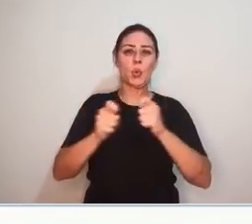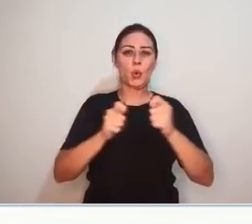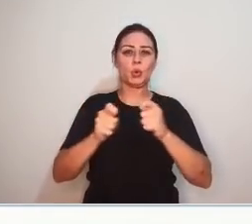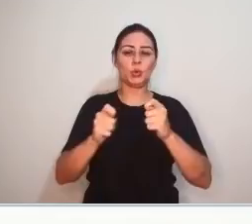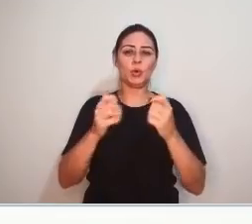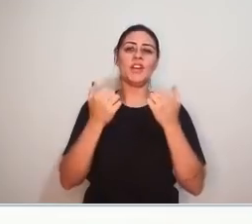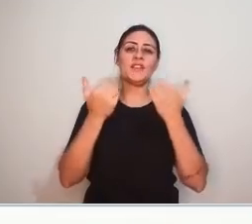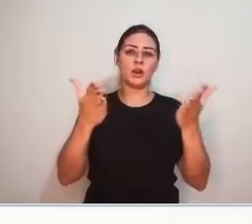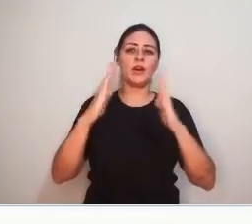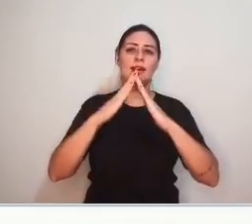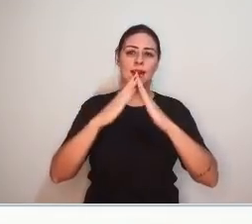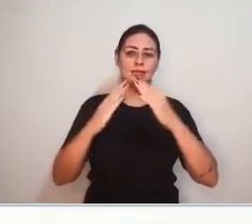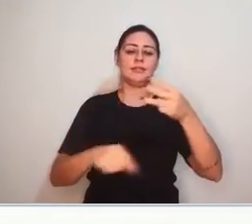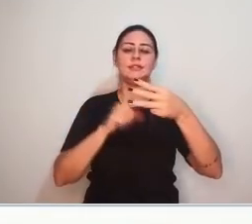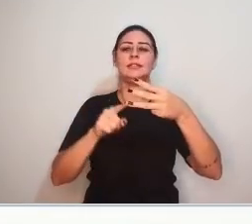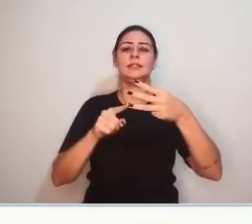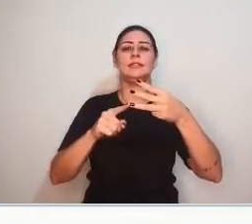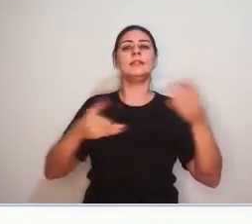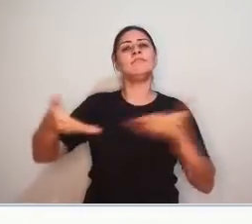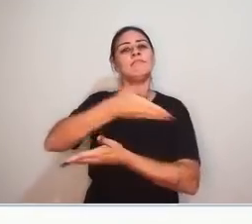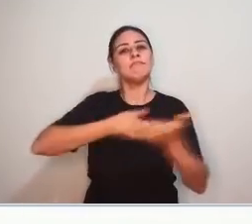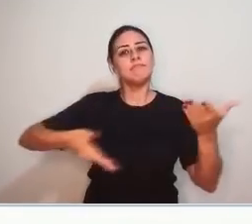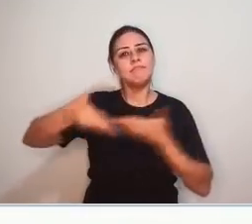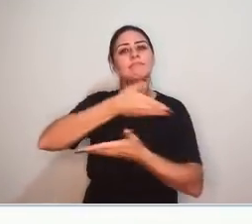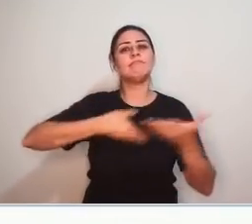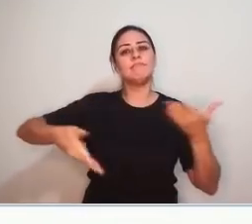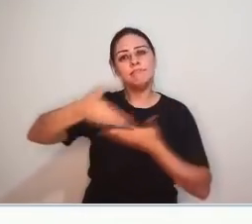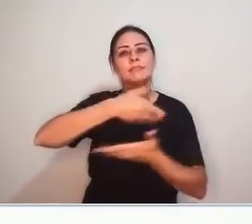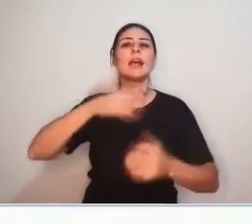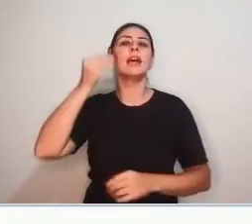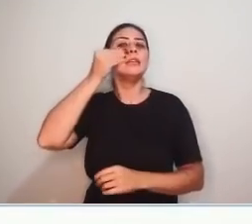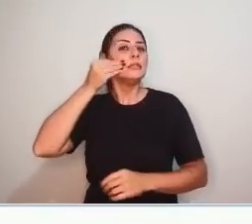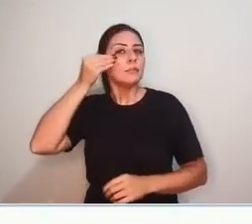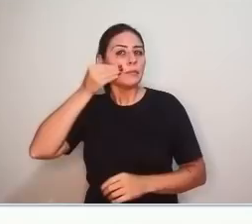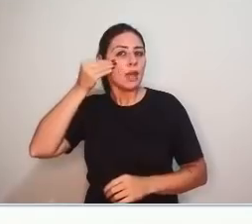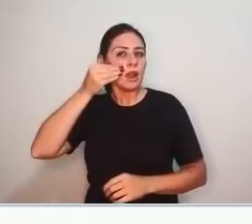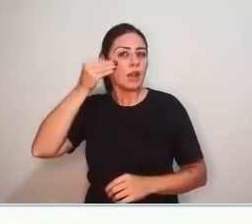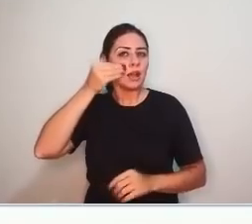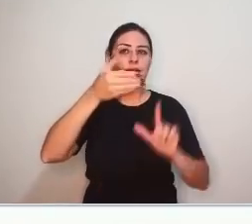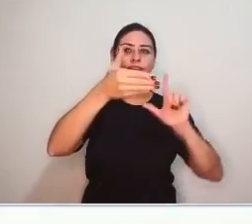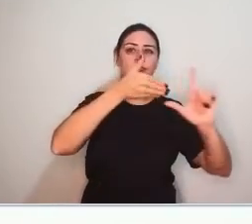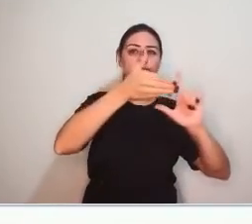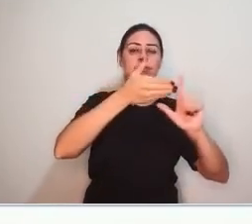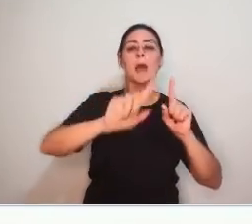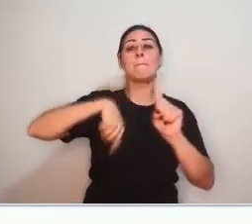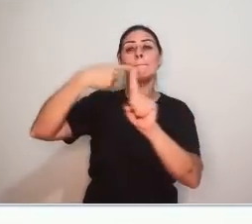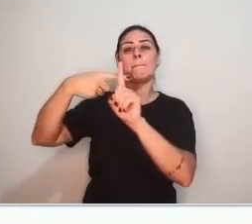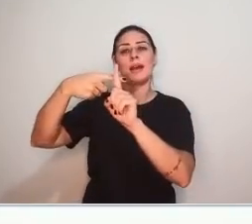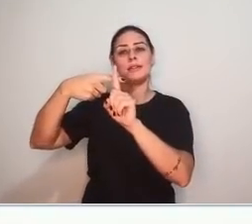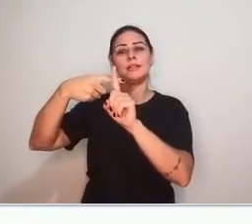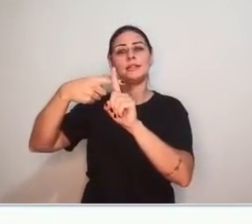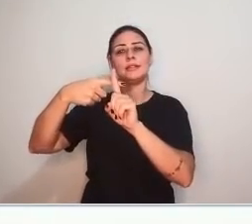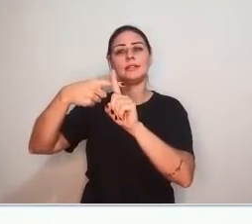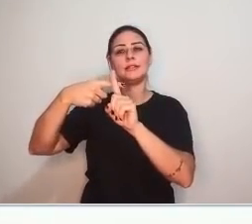tá? Fora do ambiente da sua própria casa. E a integração da experiência conectada